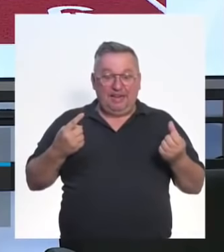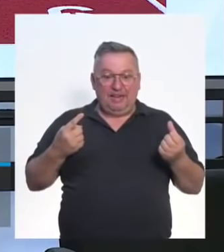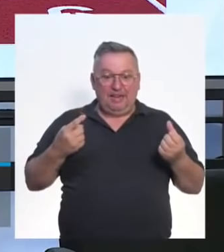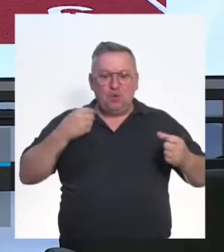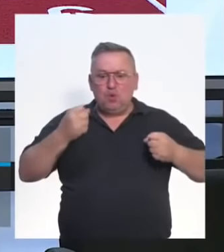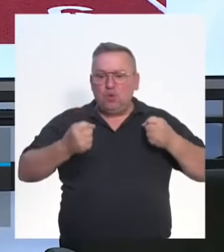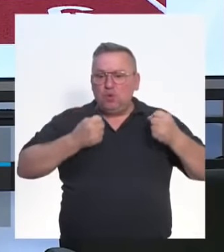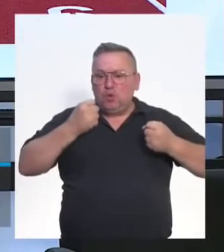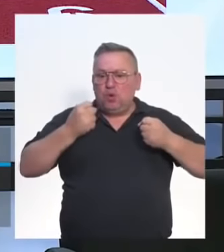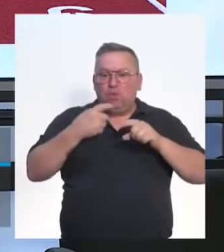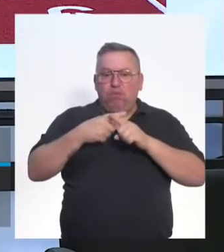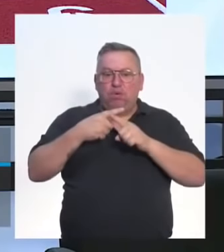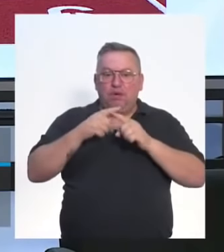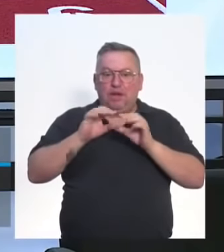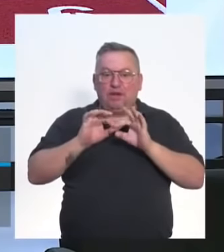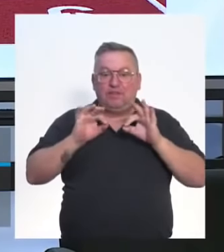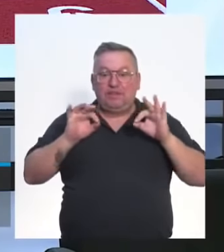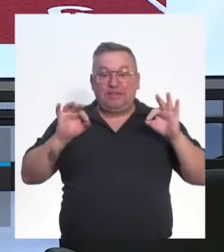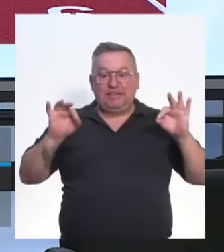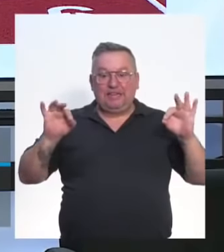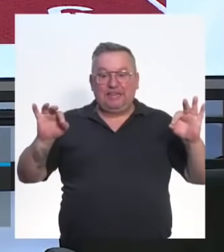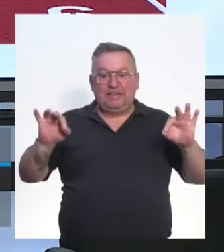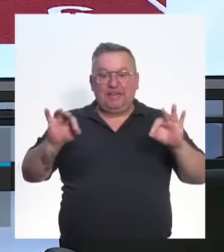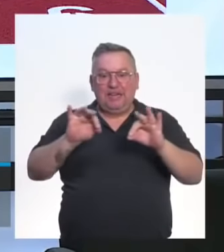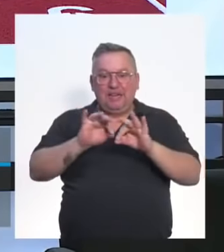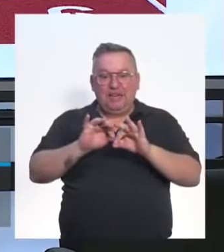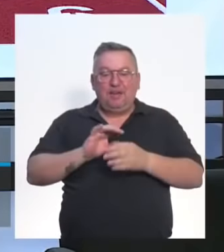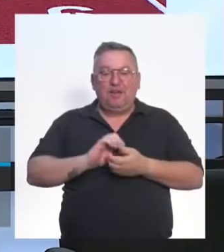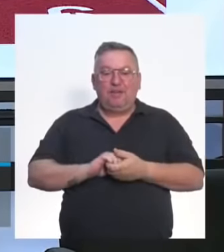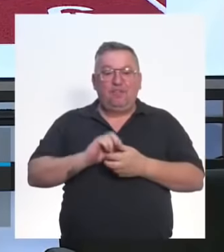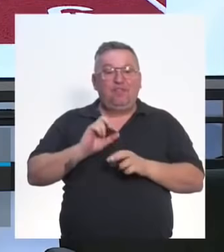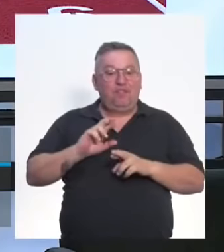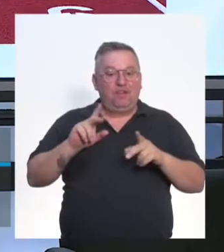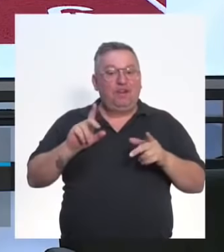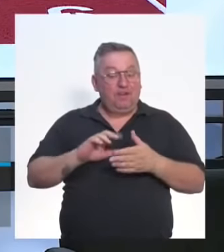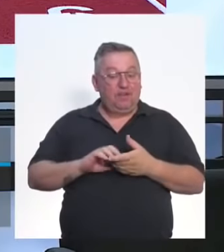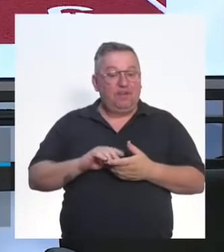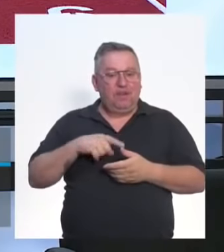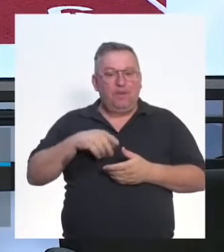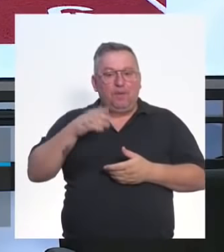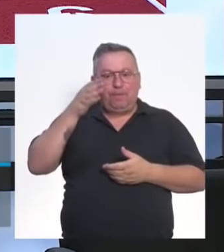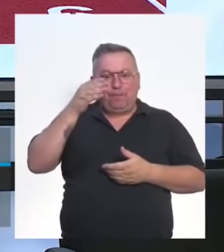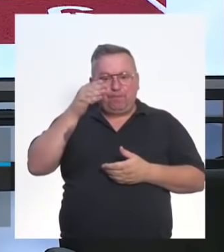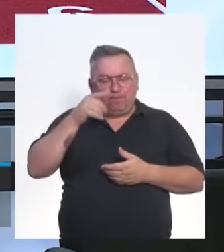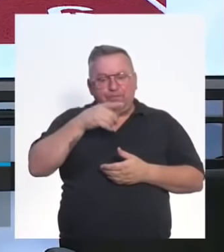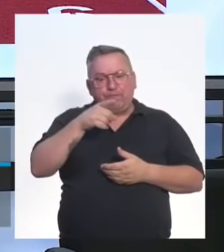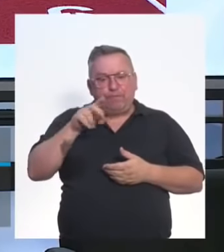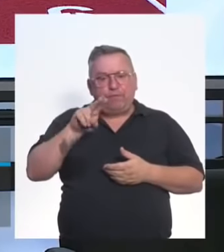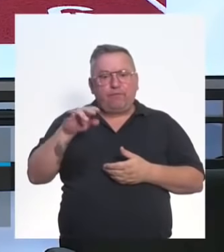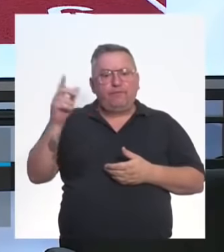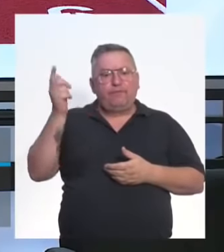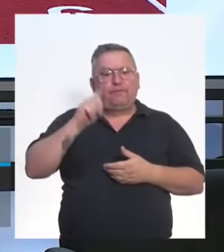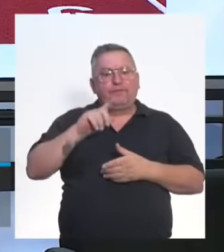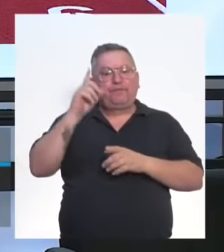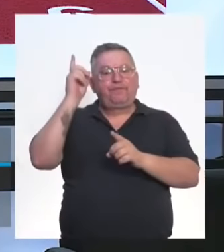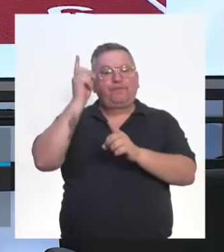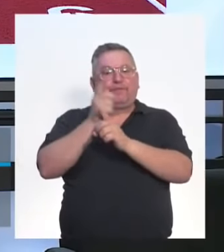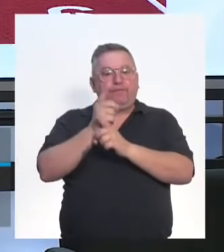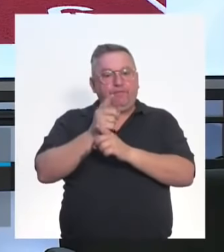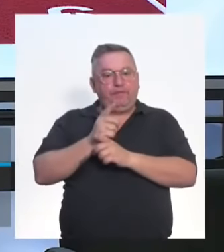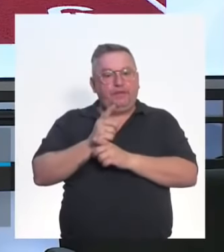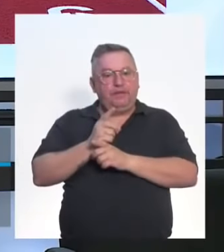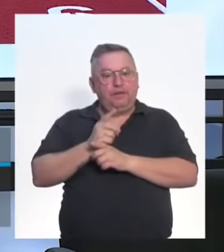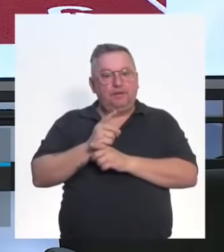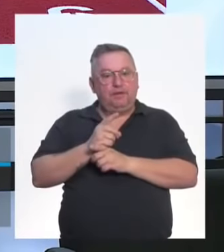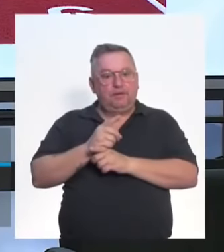6. Por quê? Porque a distância que eles percorrerem ali seriam outras. Então, são curiosidades que você vai encontrar